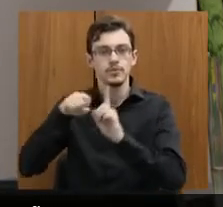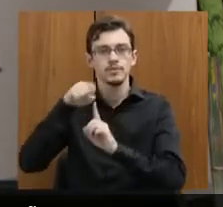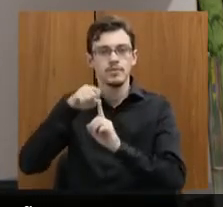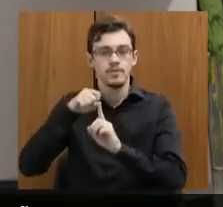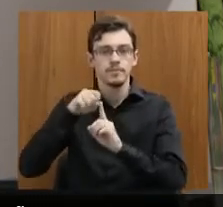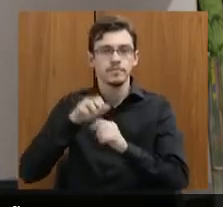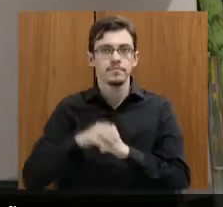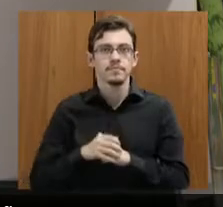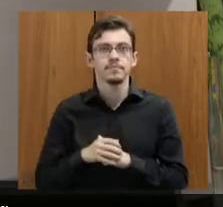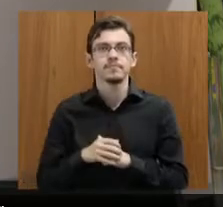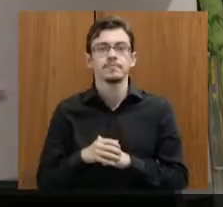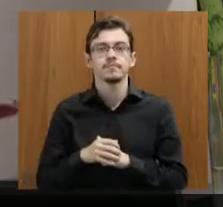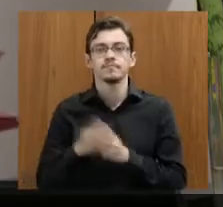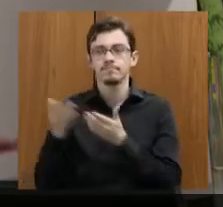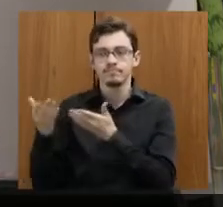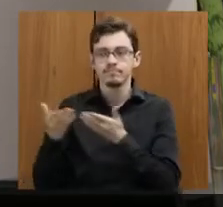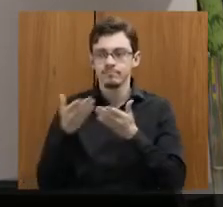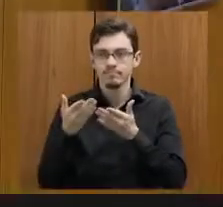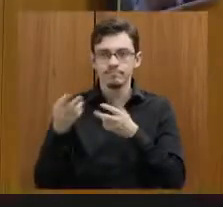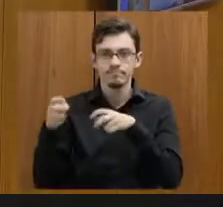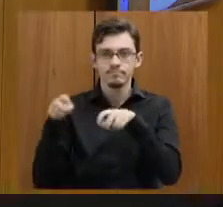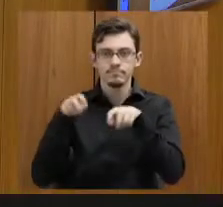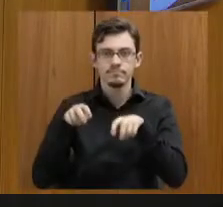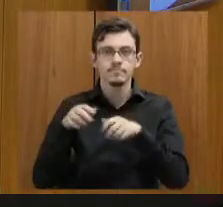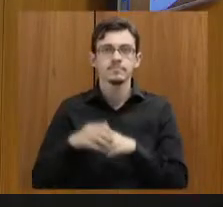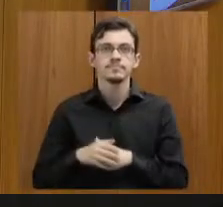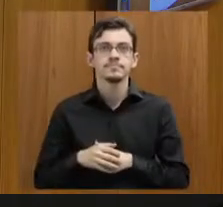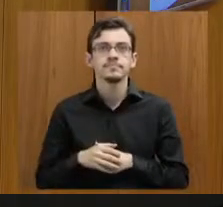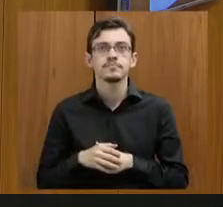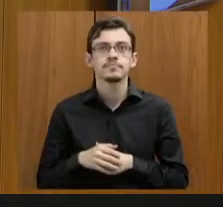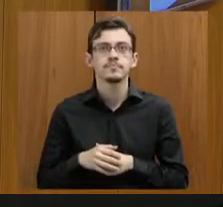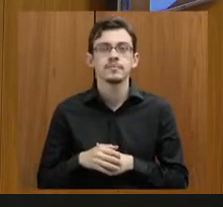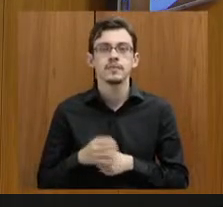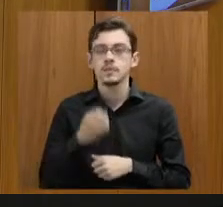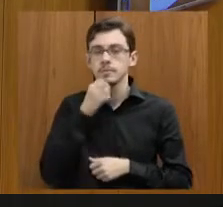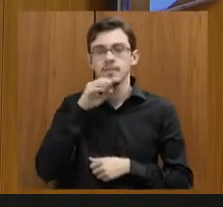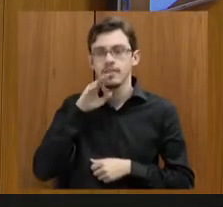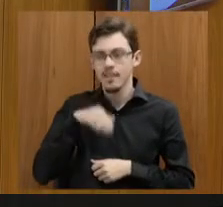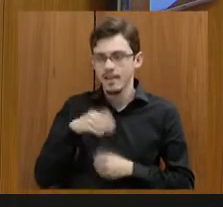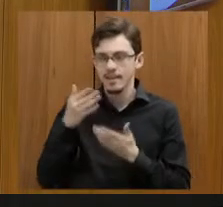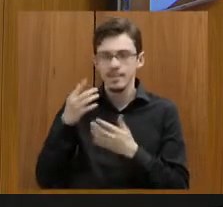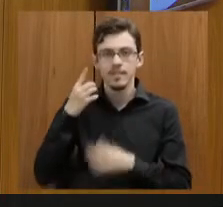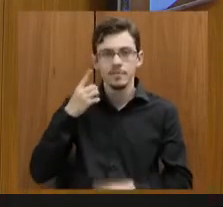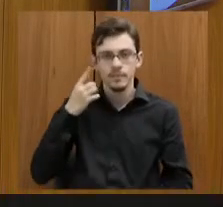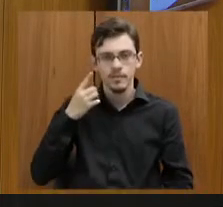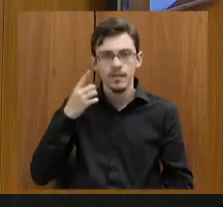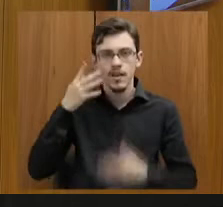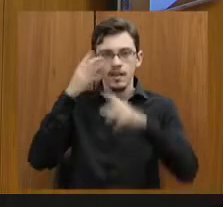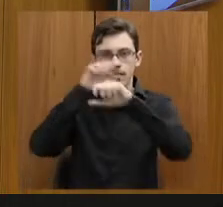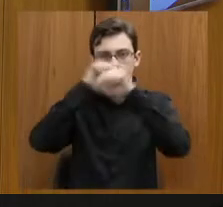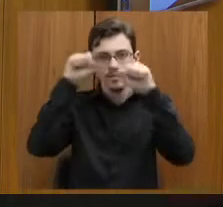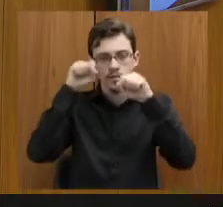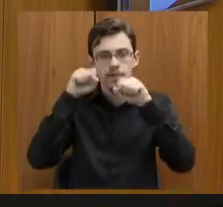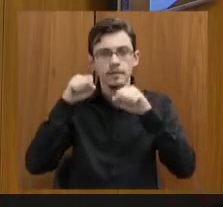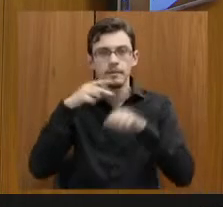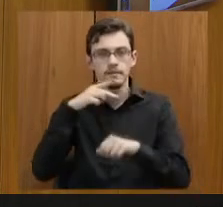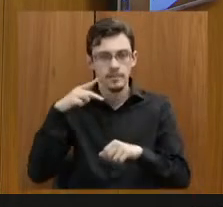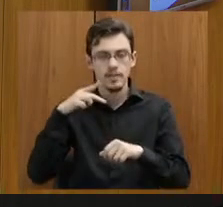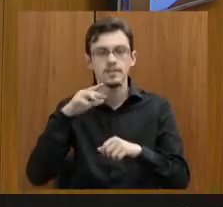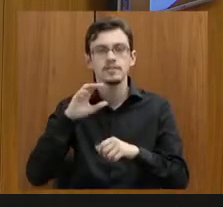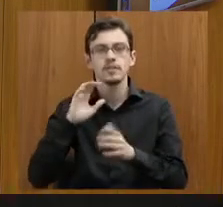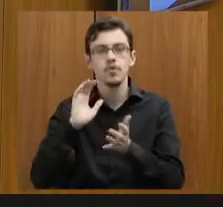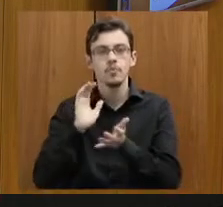por favor senhor Kleber boa tarde Deputado André de Jesus tens a comissão de direitos humanos